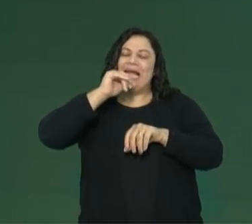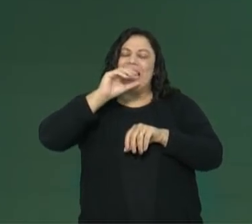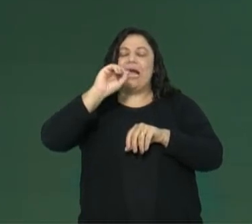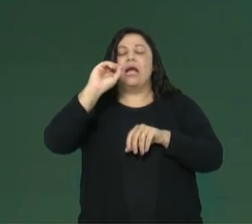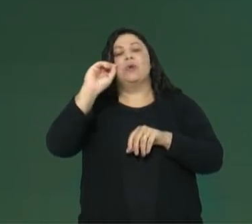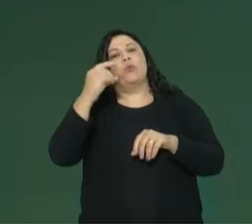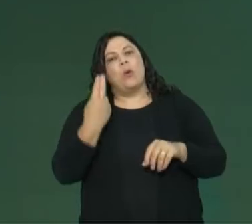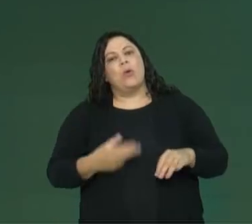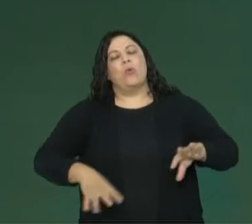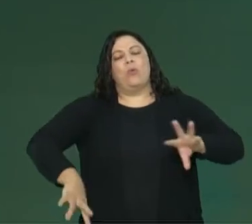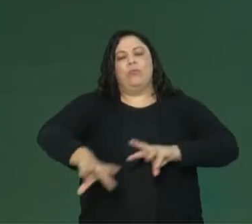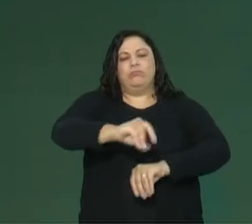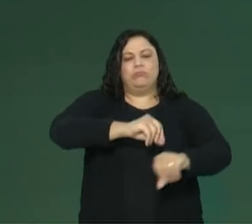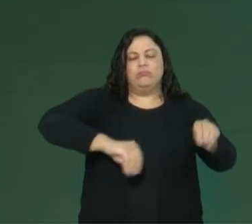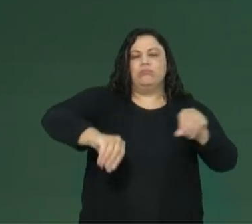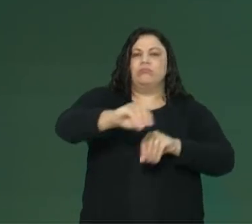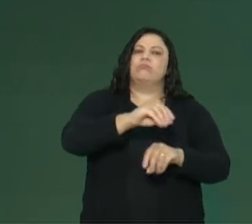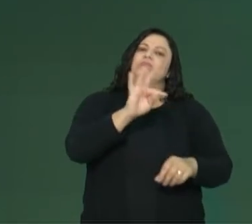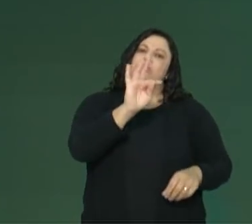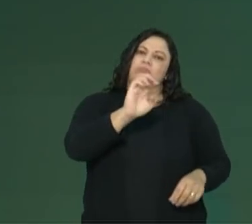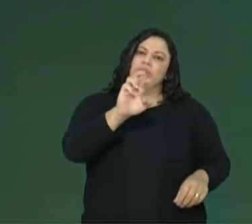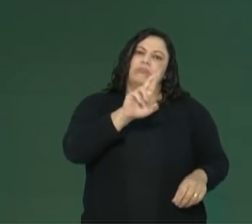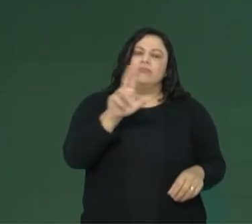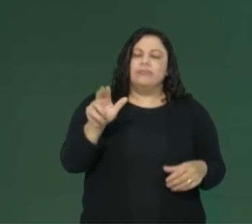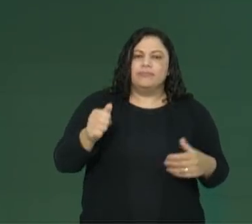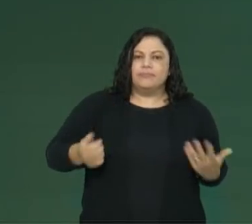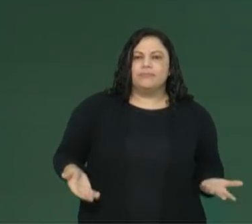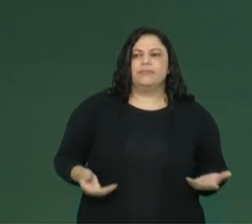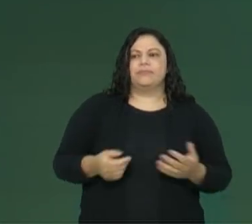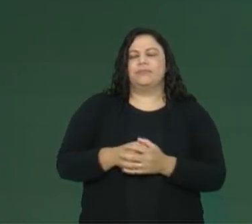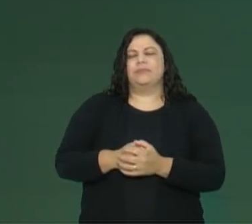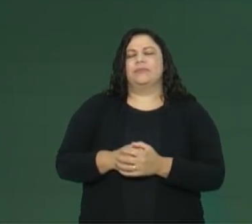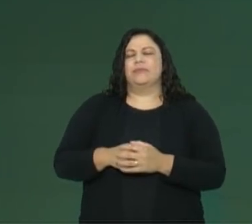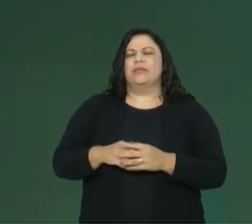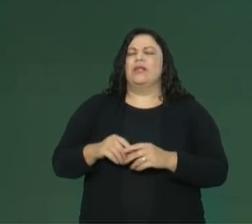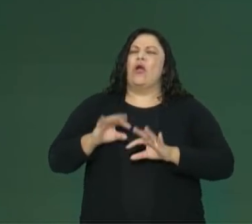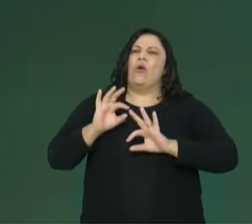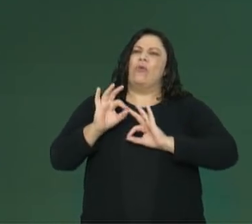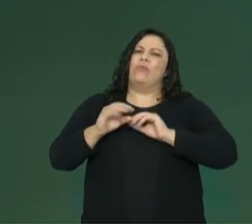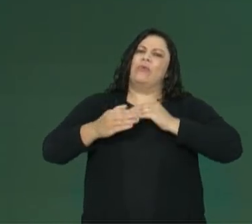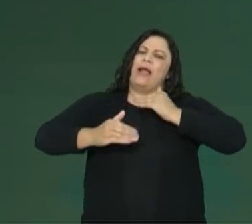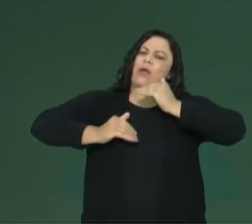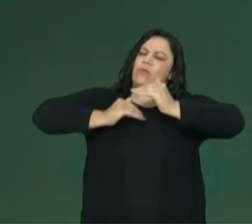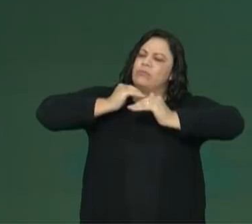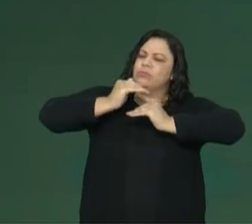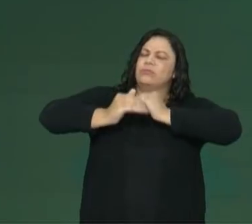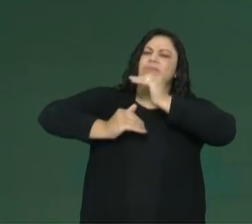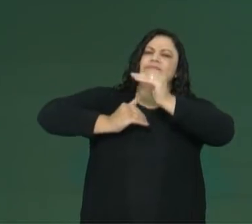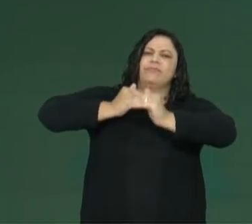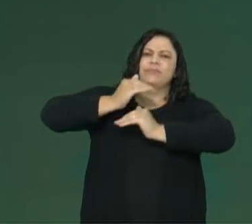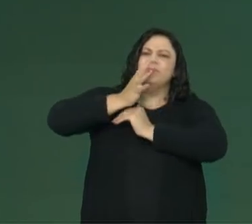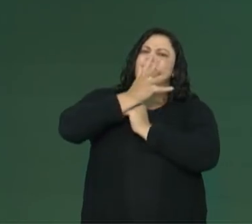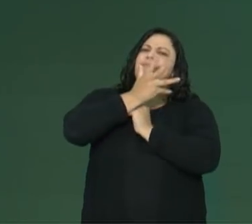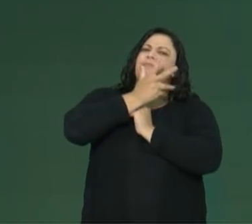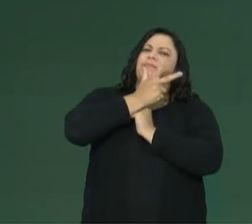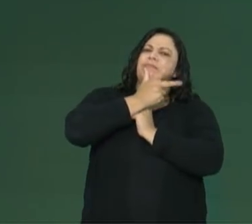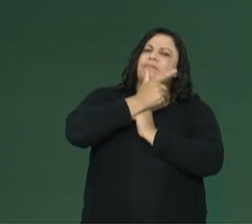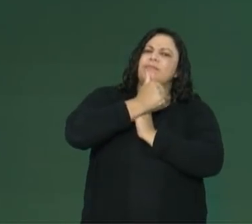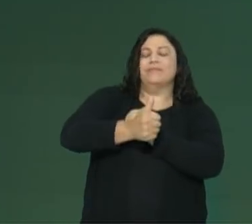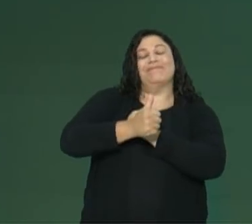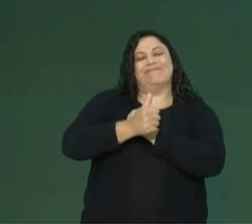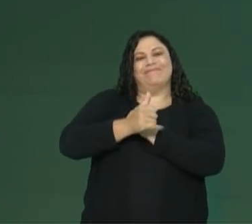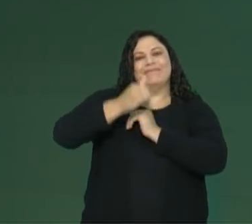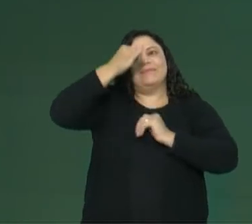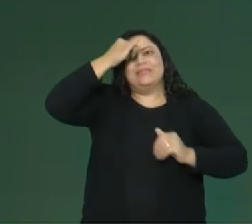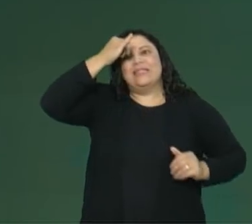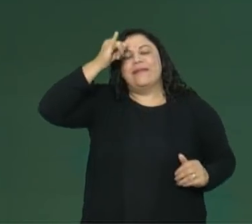muito longo, esse saneamento básico, que vai impedir que as pessoas parem de se contaminar.